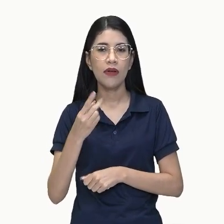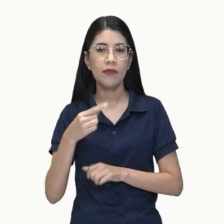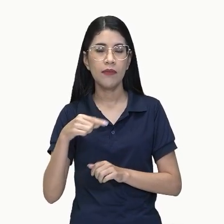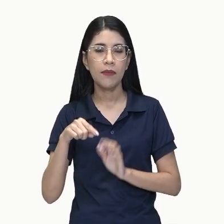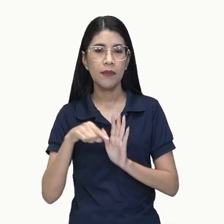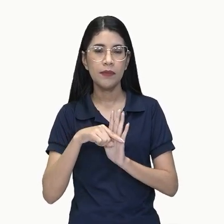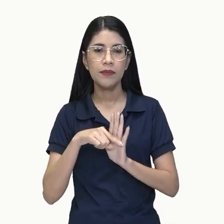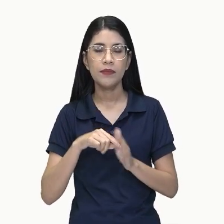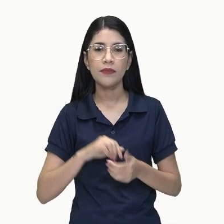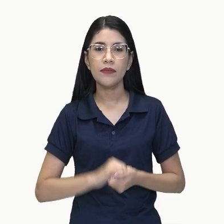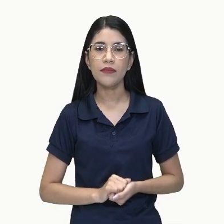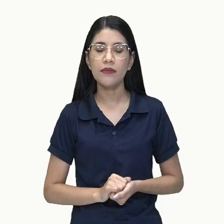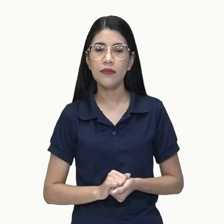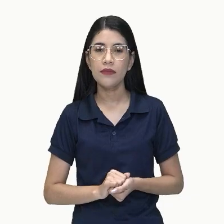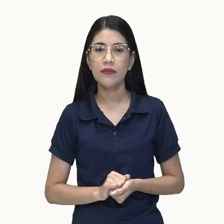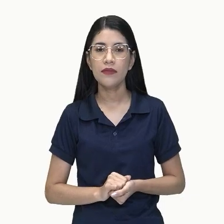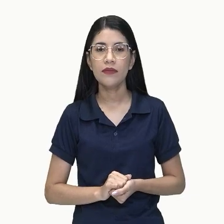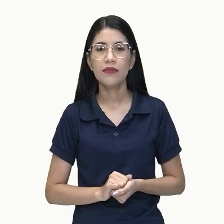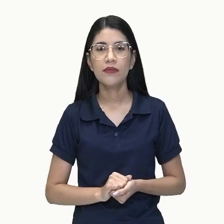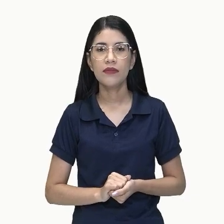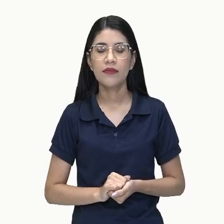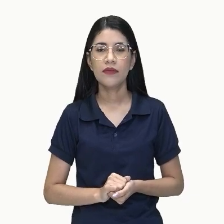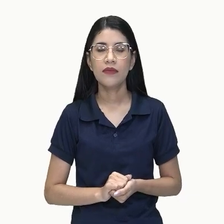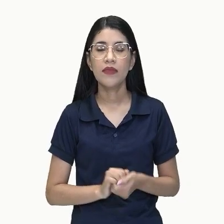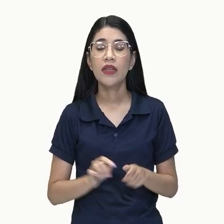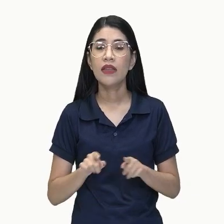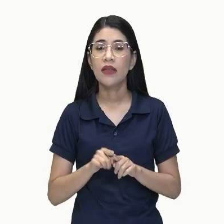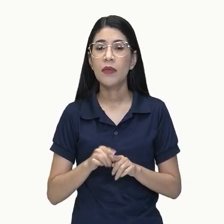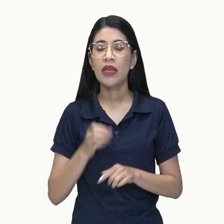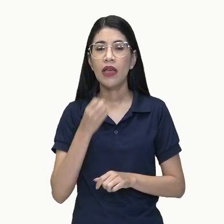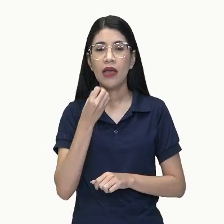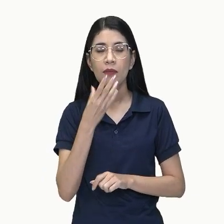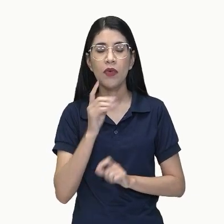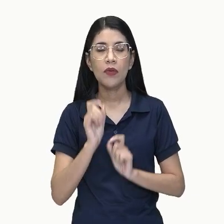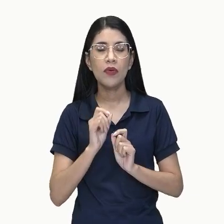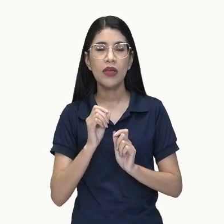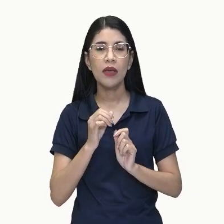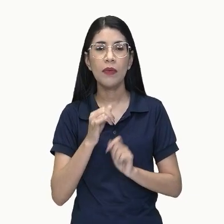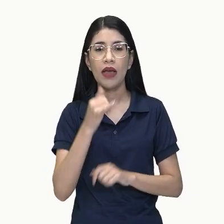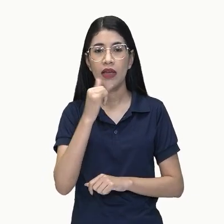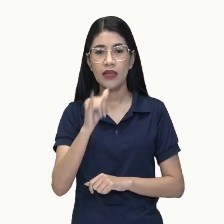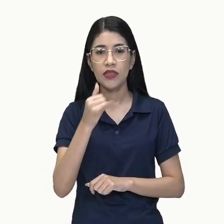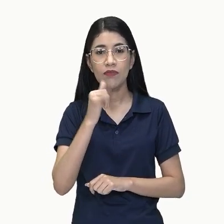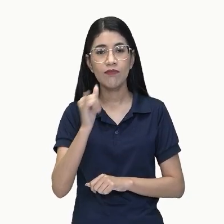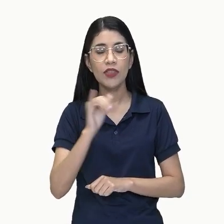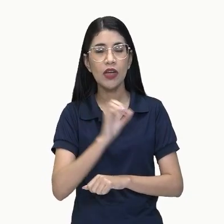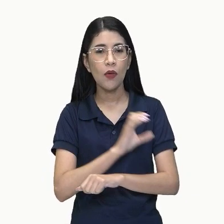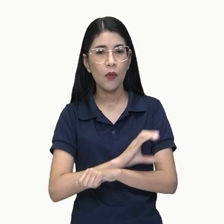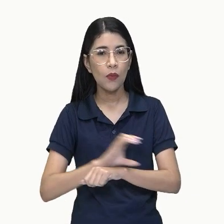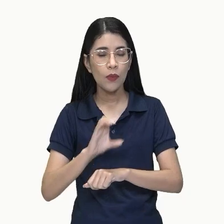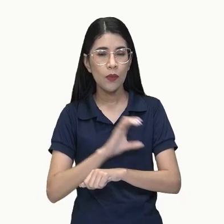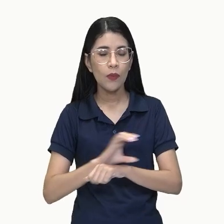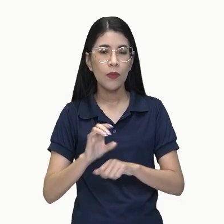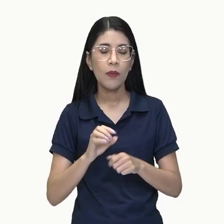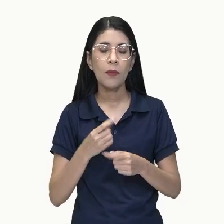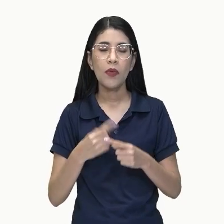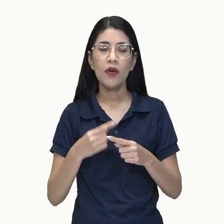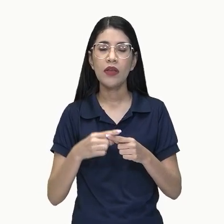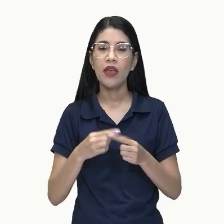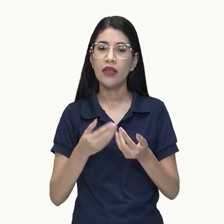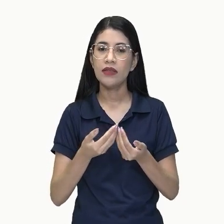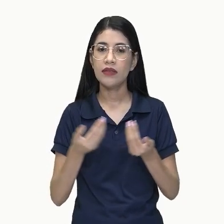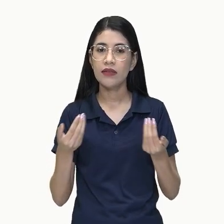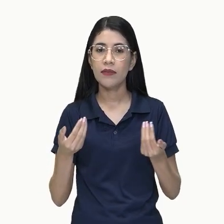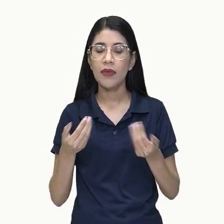OH-, elas são boas condutoras de eletricidade, porque bases se dissociam,